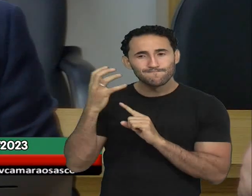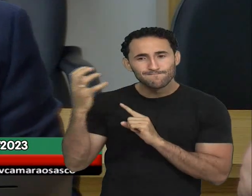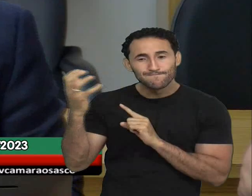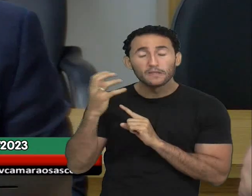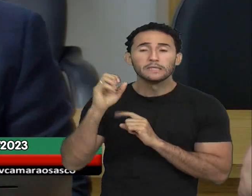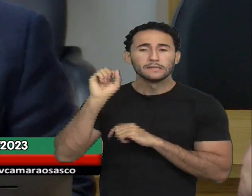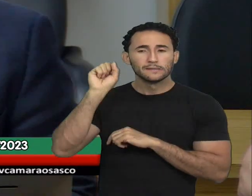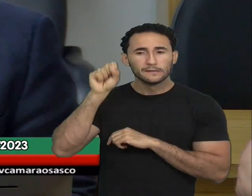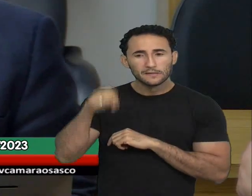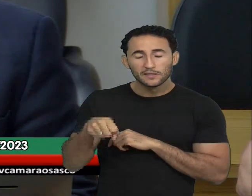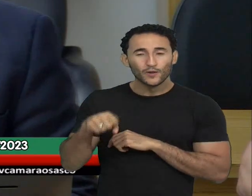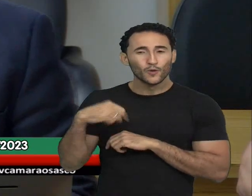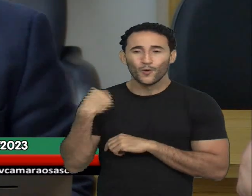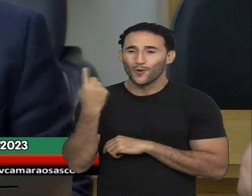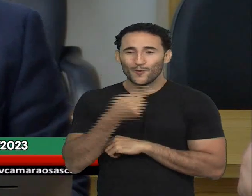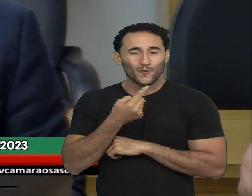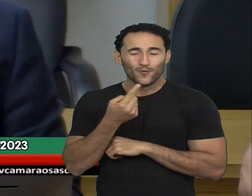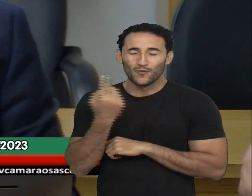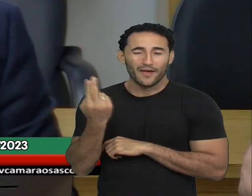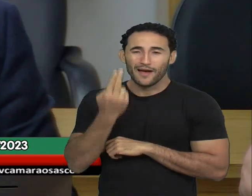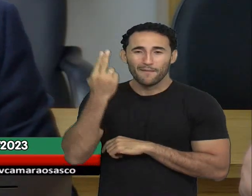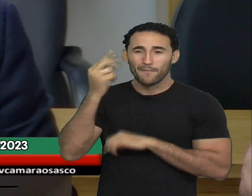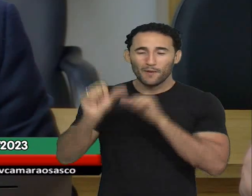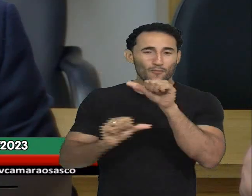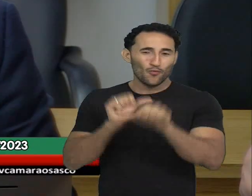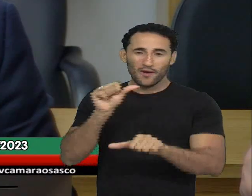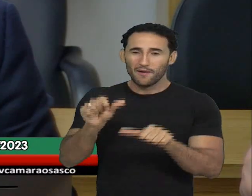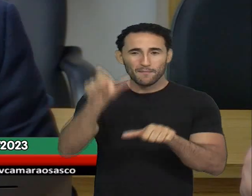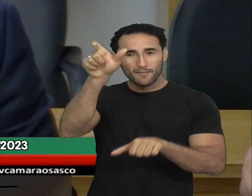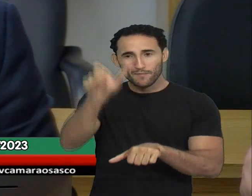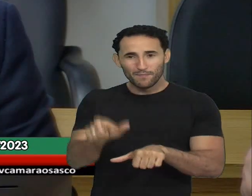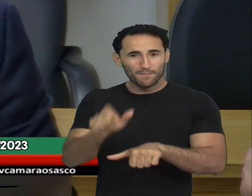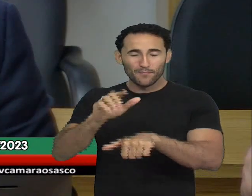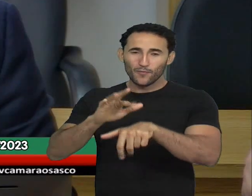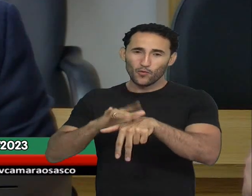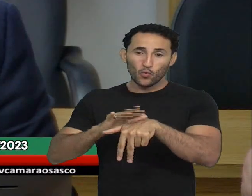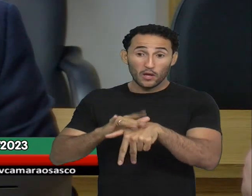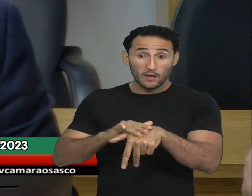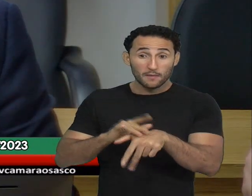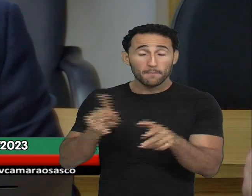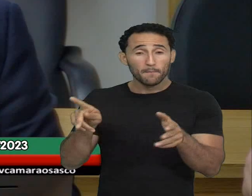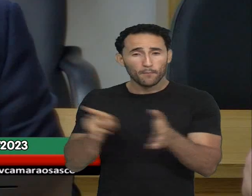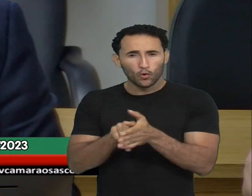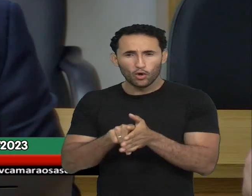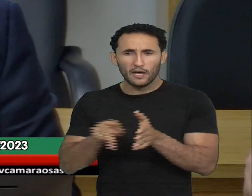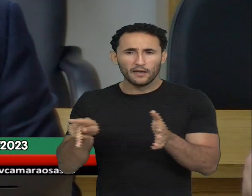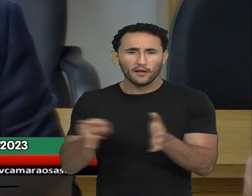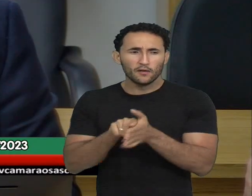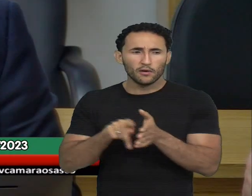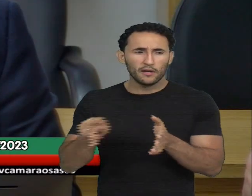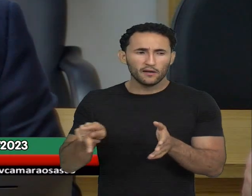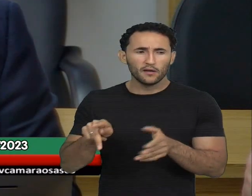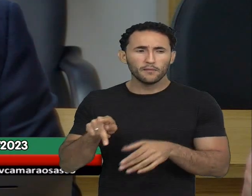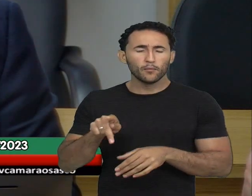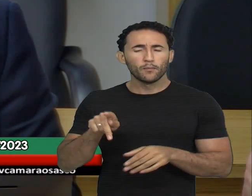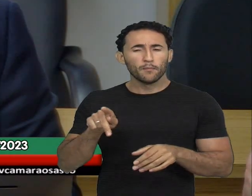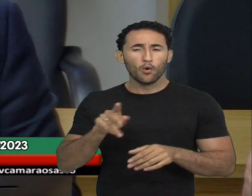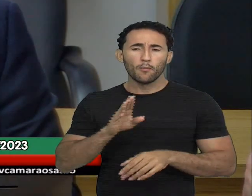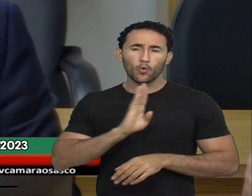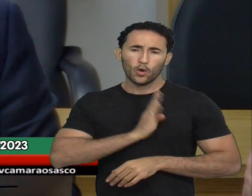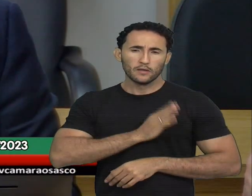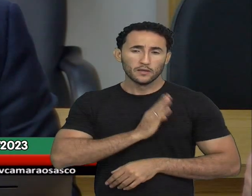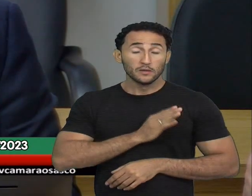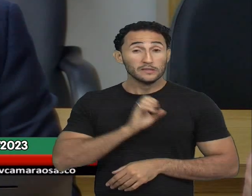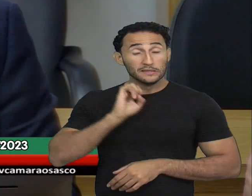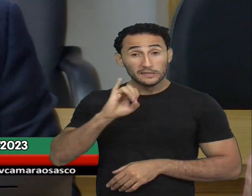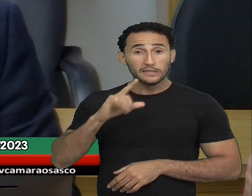gente não consegue mexer no paciente com doença coronariana. Ele, tendo a